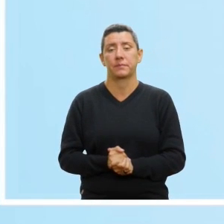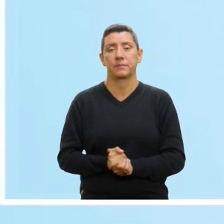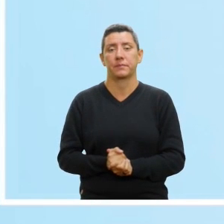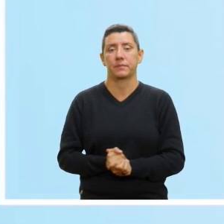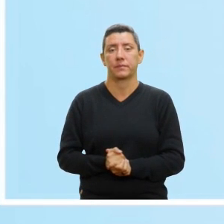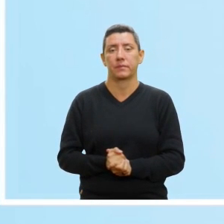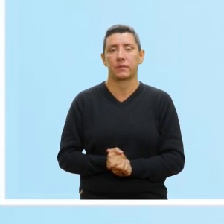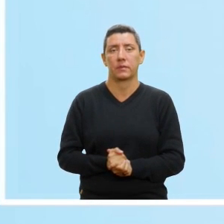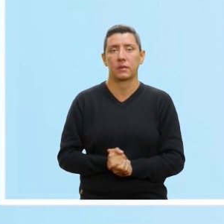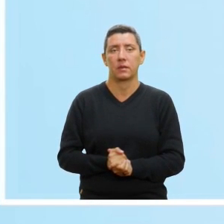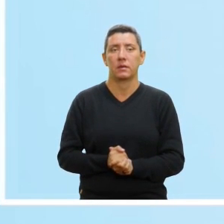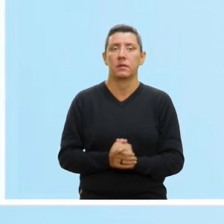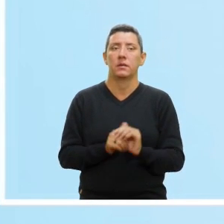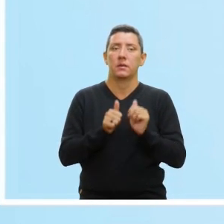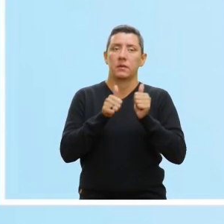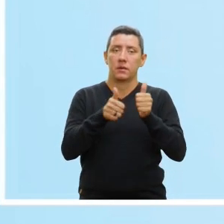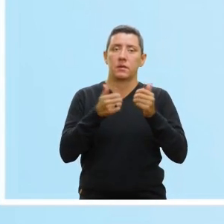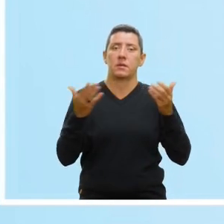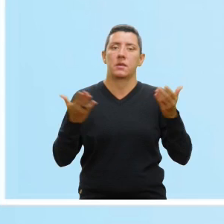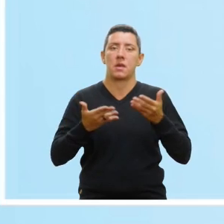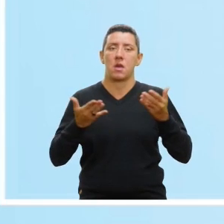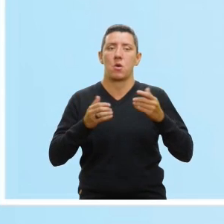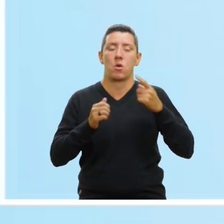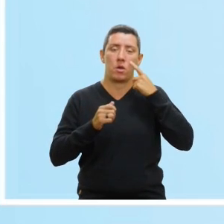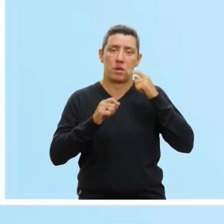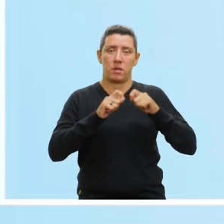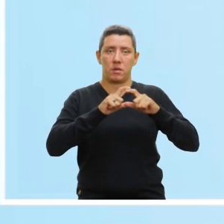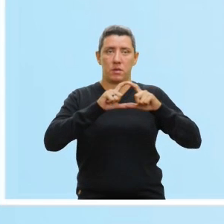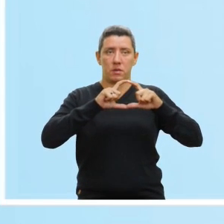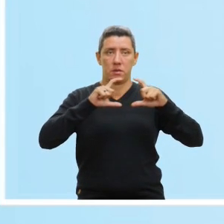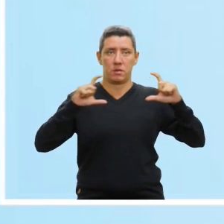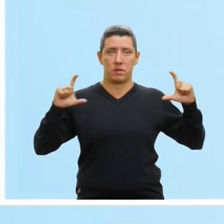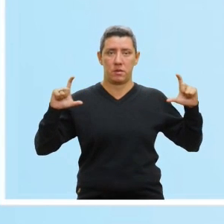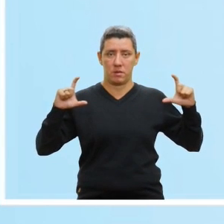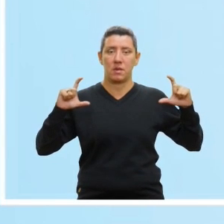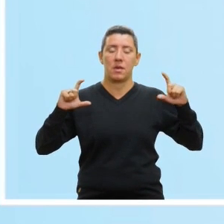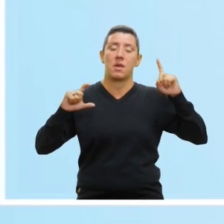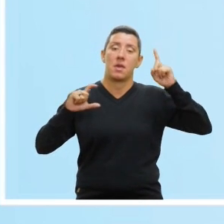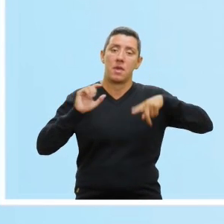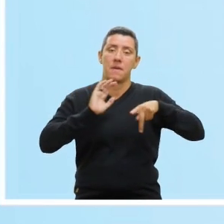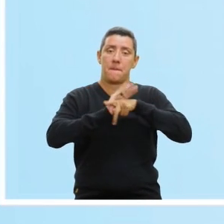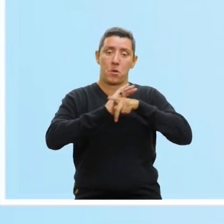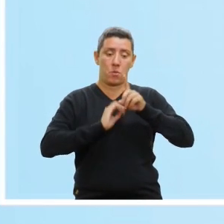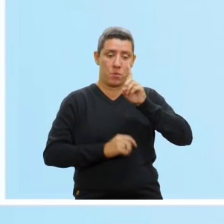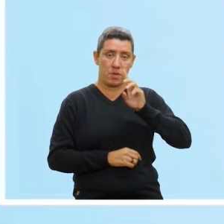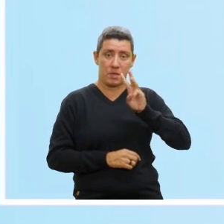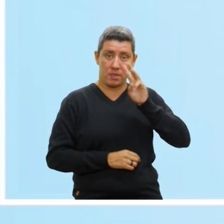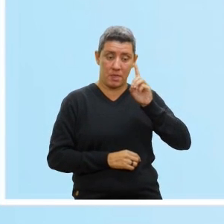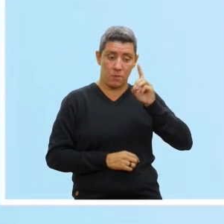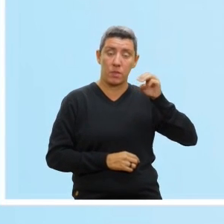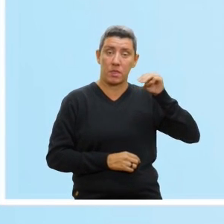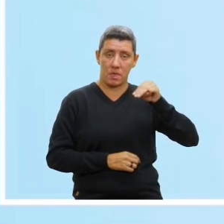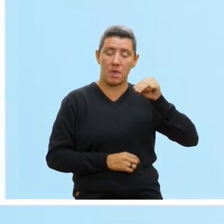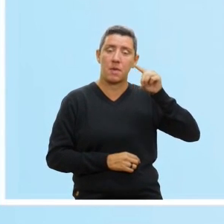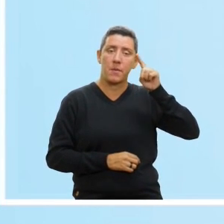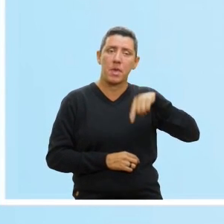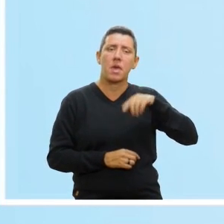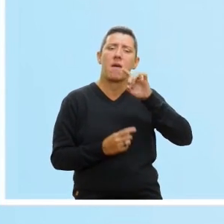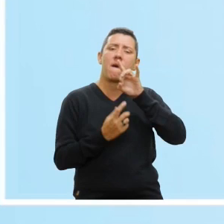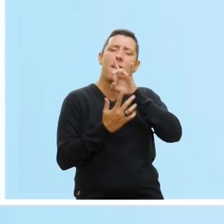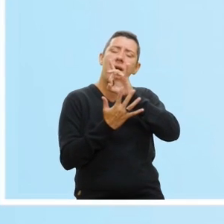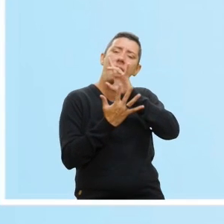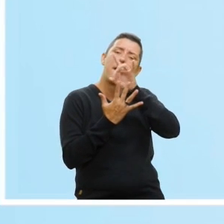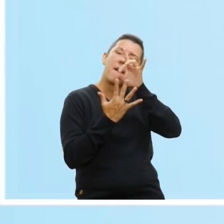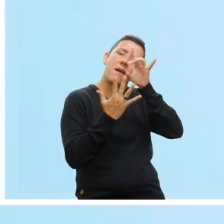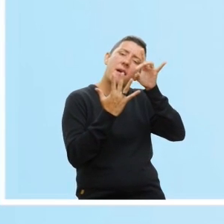Beleza. Eu vou abrir aqui a caixa, que é o DWDM, e mostrar o que é cada um dos